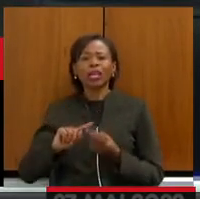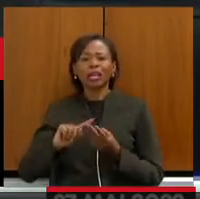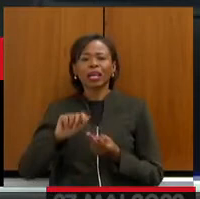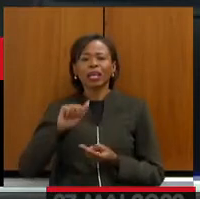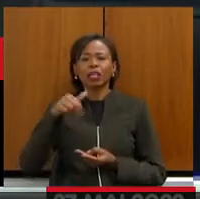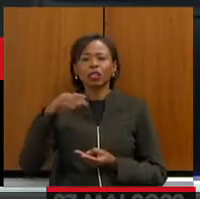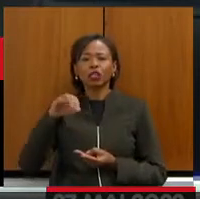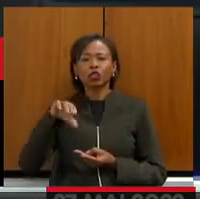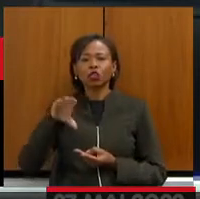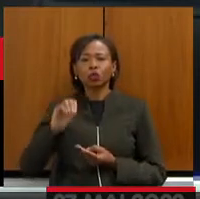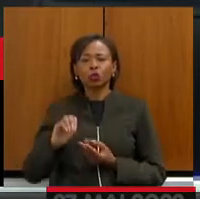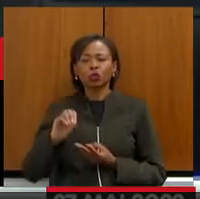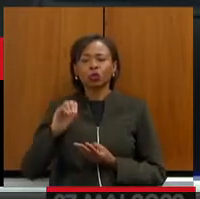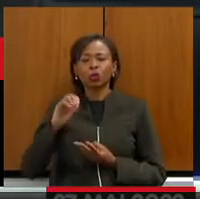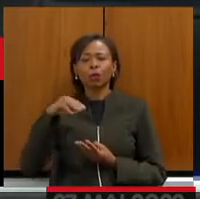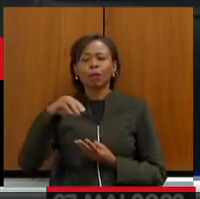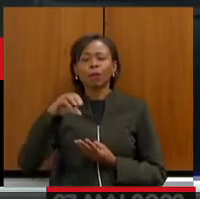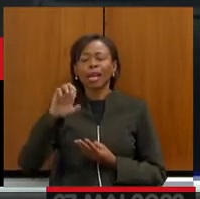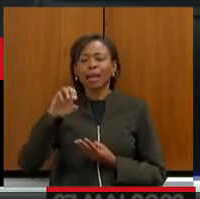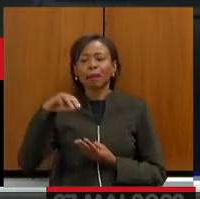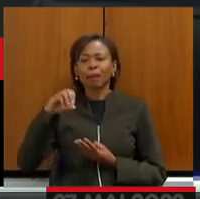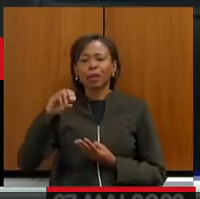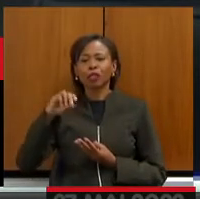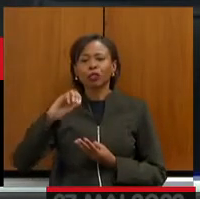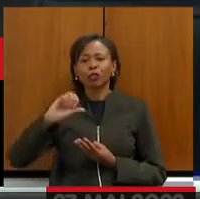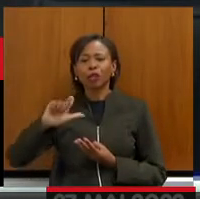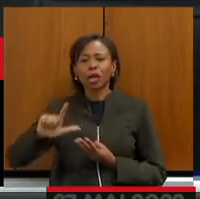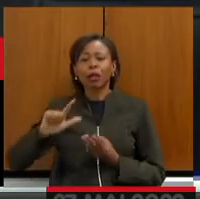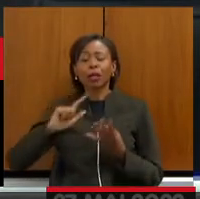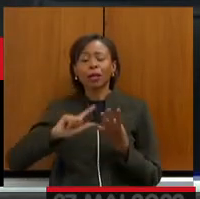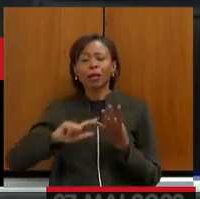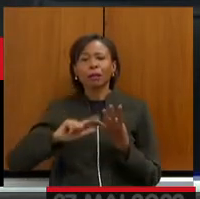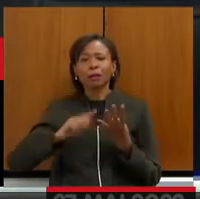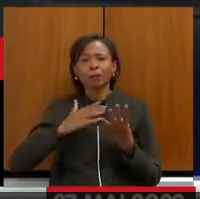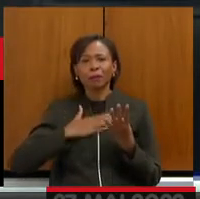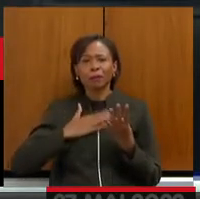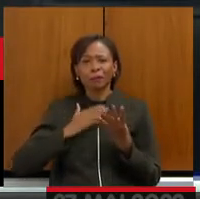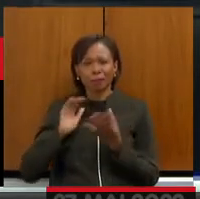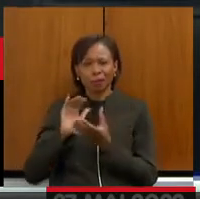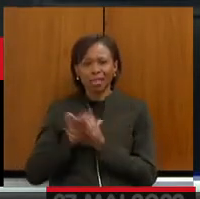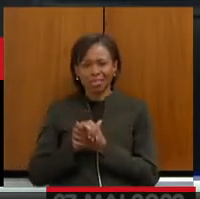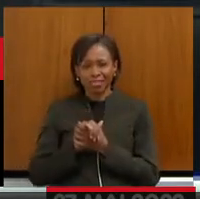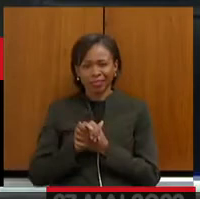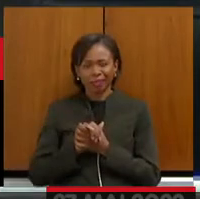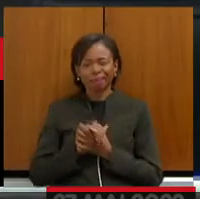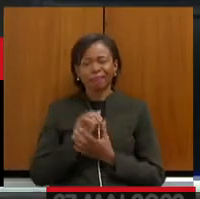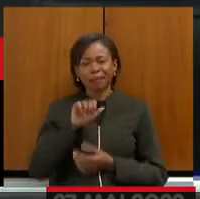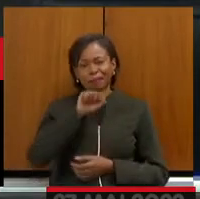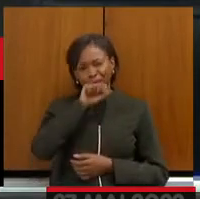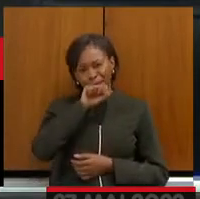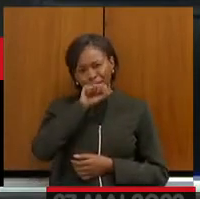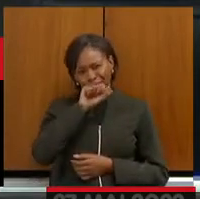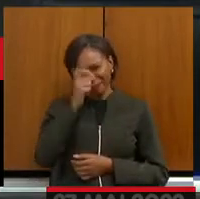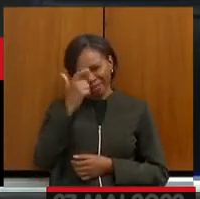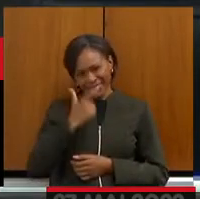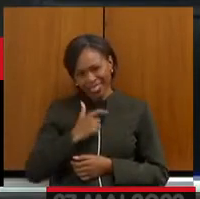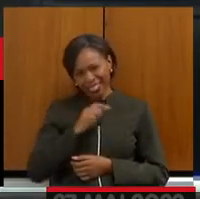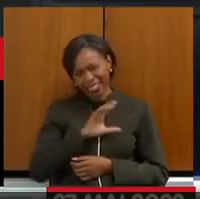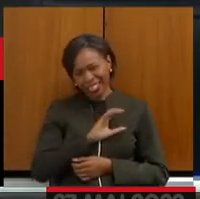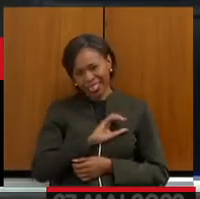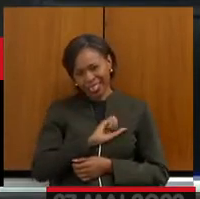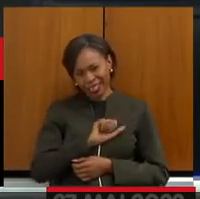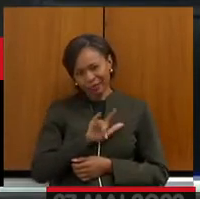Manuel e do meu marido Alan e a mamãe ama todos vocês